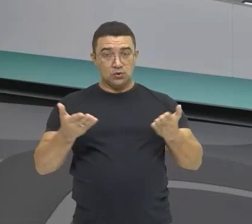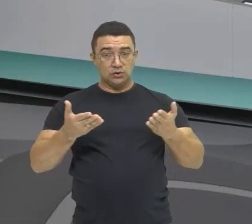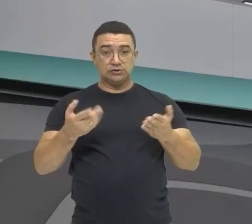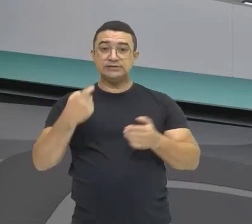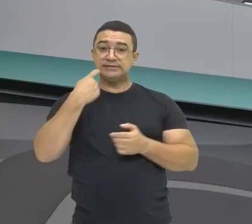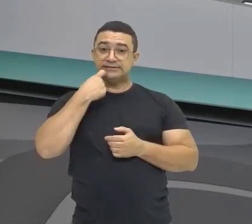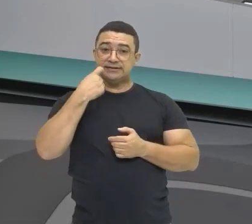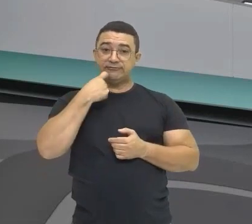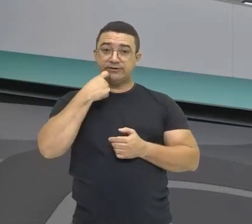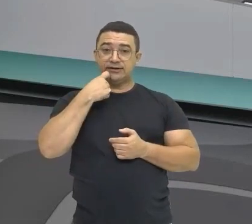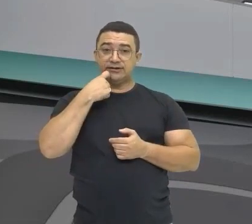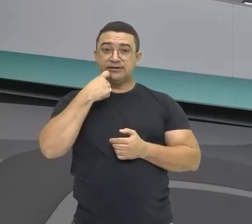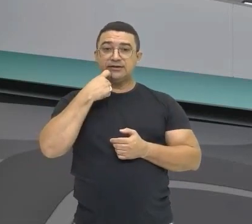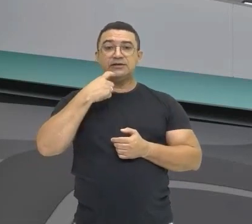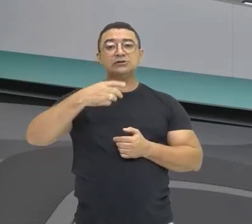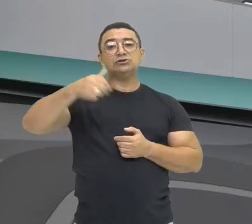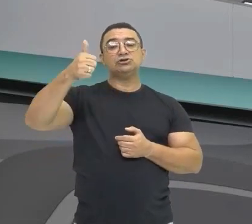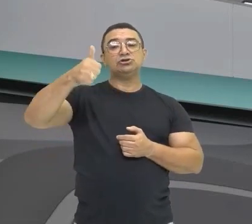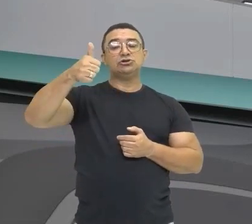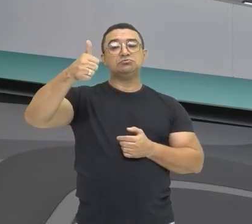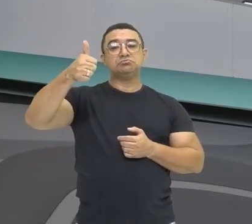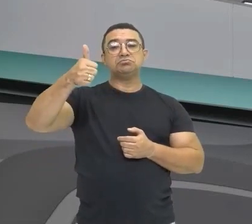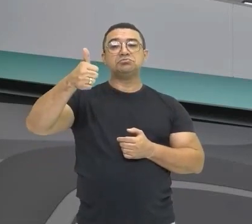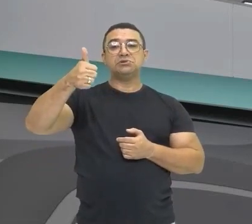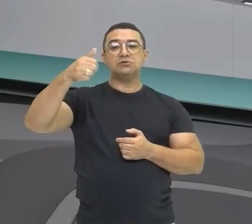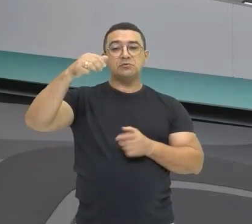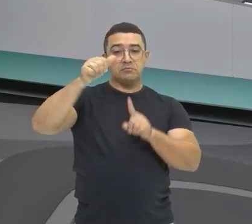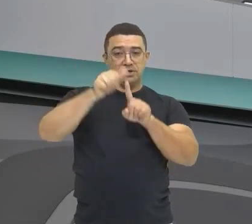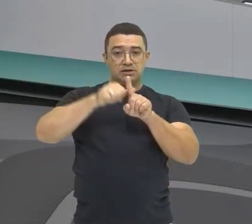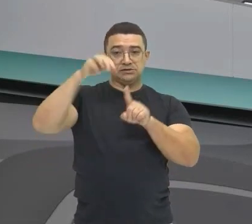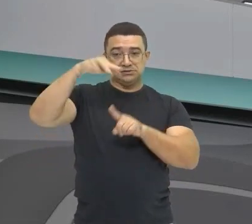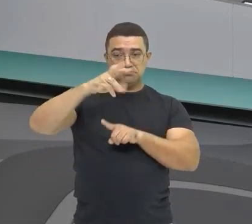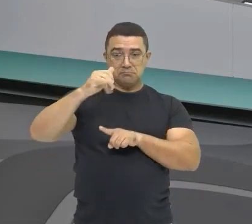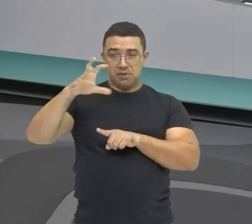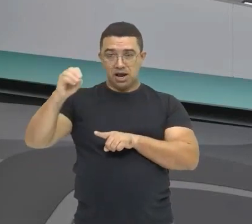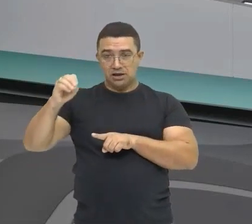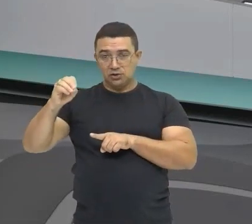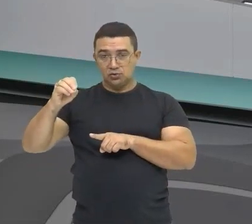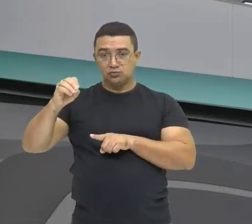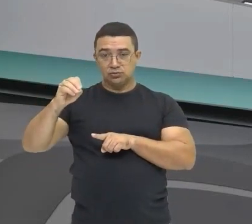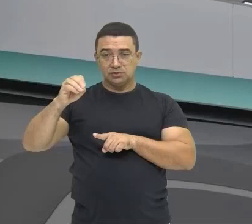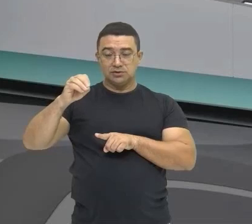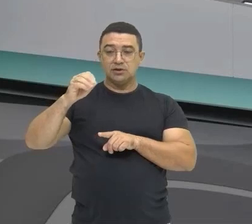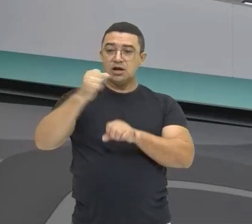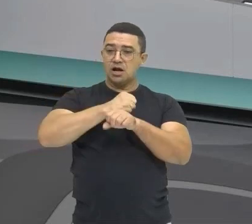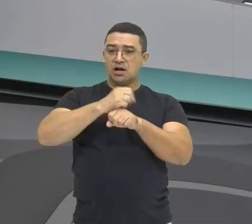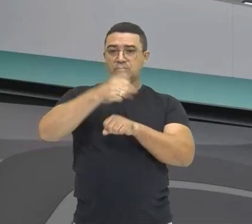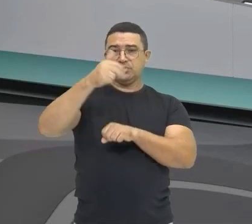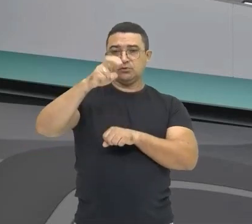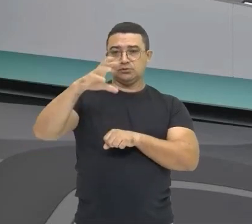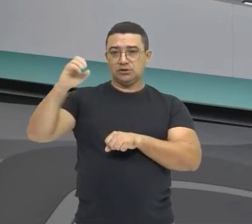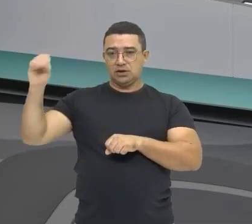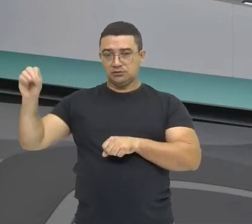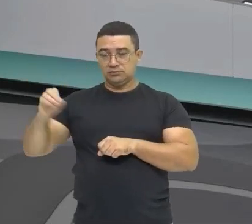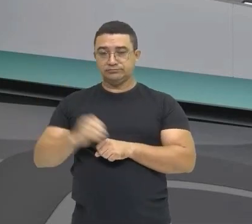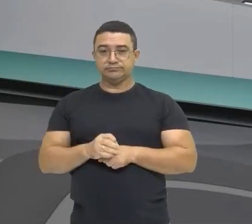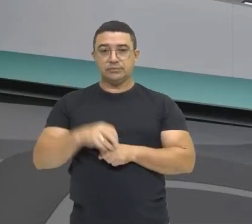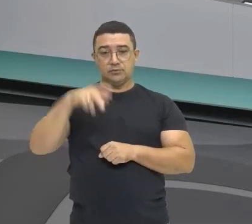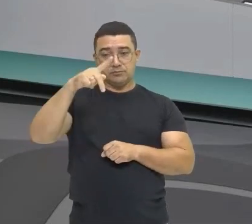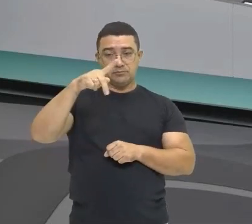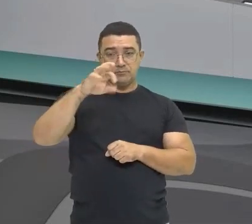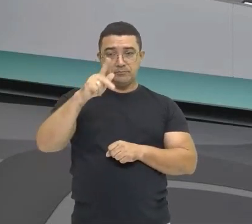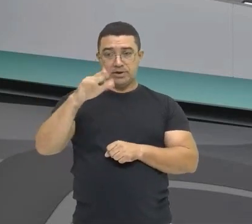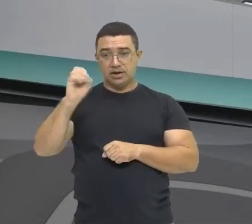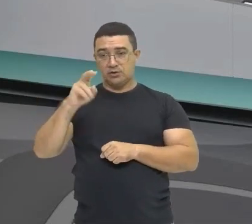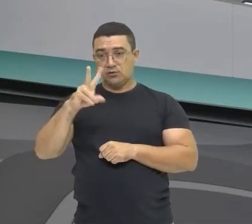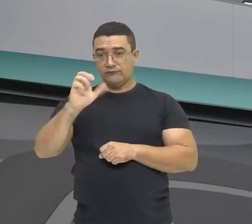nesta sexta-feira, 1º dia de maio de 1500. Olha a assinatura, Pero Vaz de Caminha. Muito